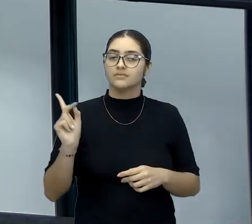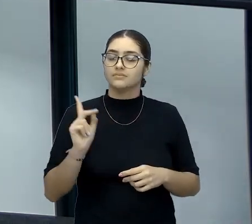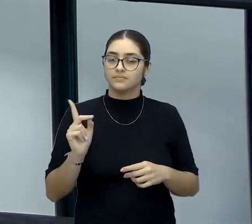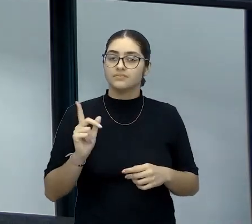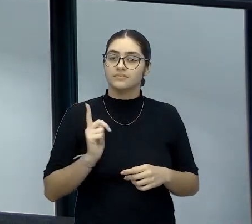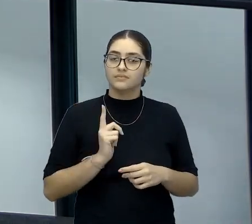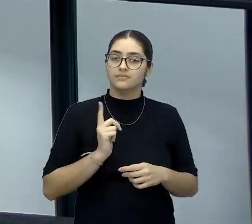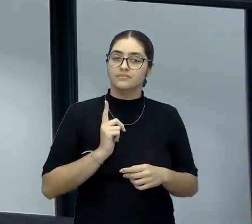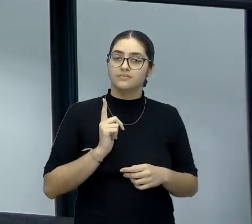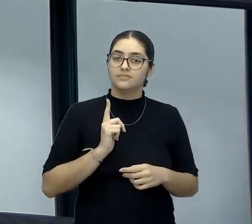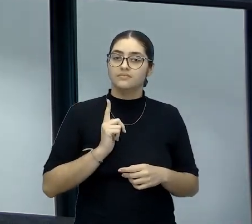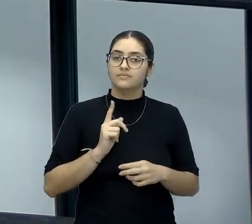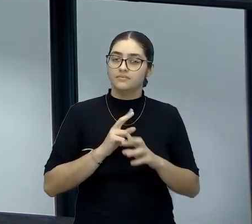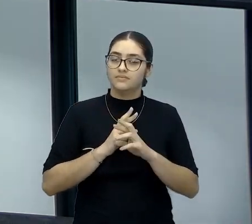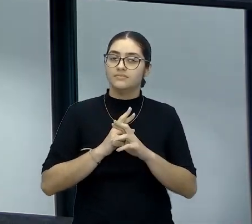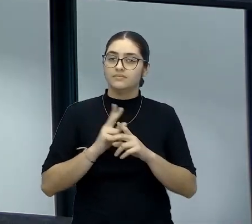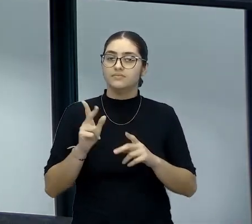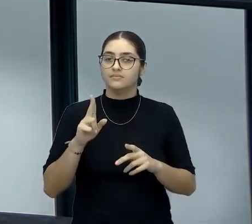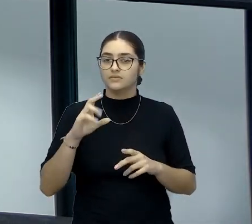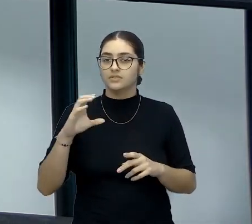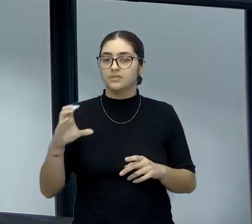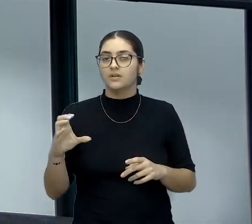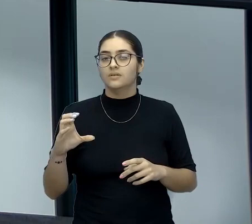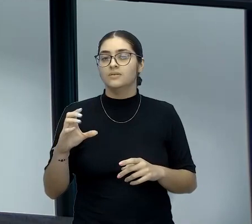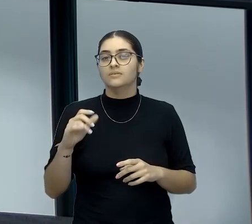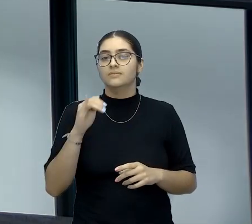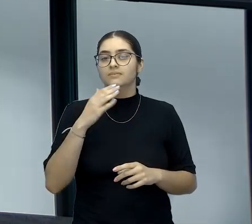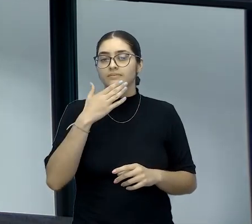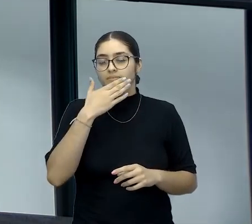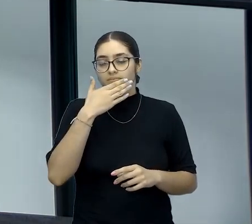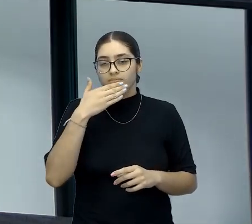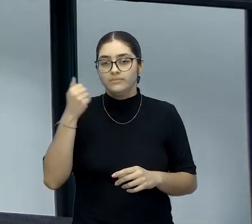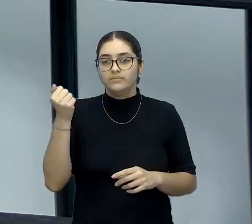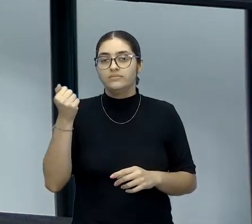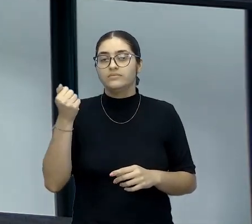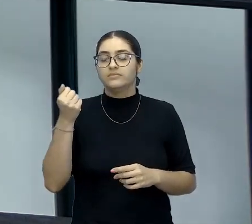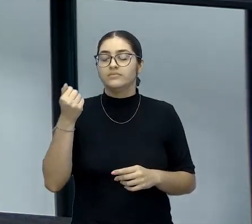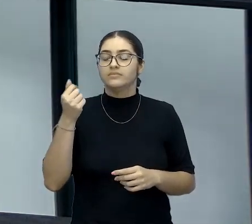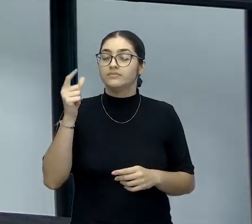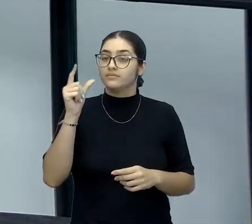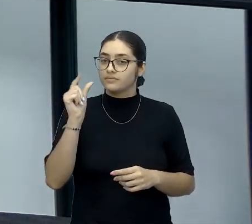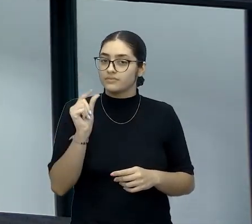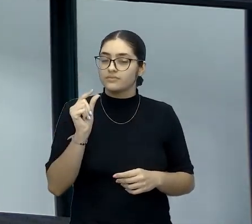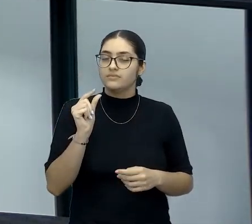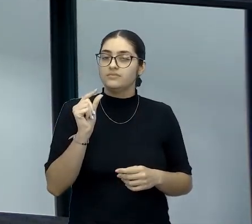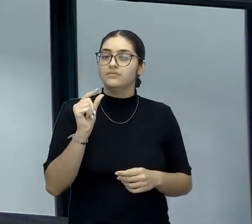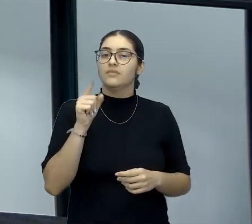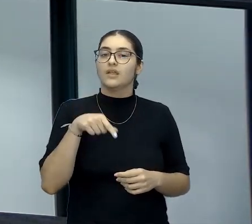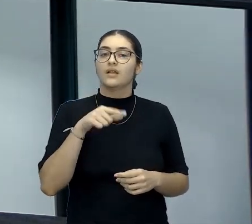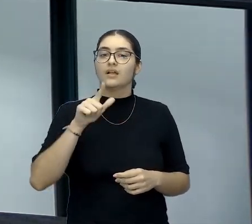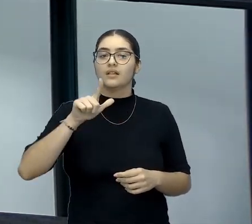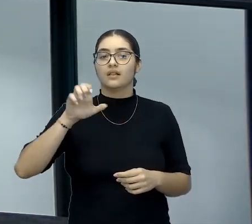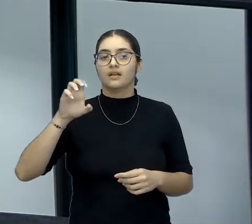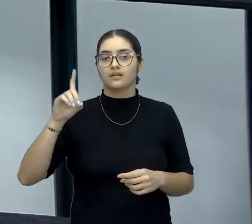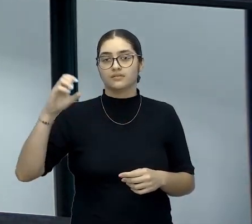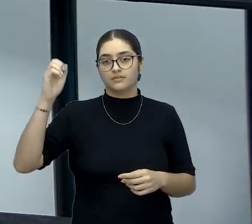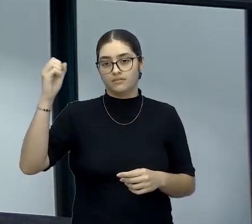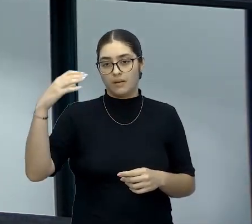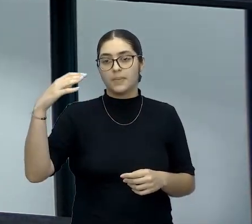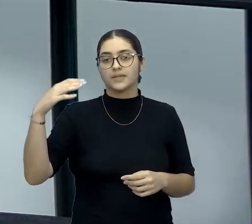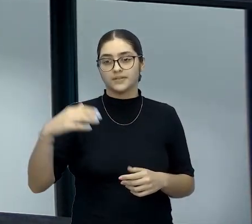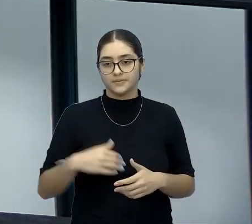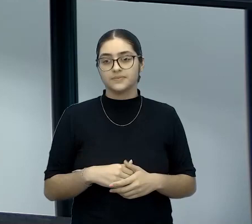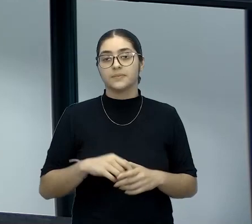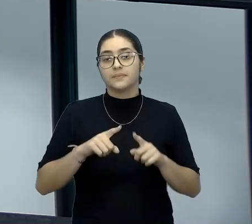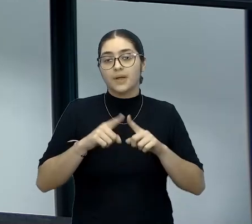curriculares aí que a melhor, a mais eficiente, que gasta menos energia, é a lâmpada de LED, né? Só